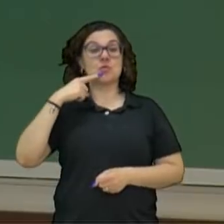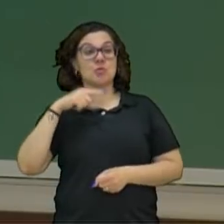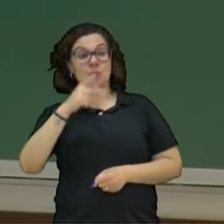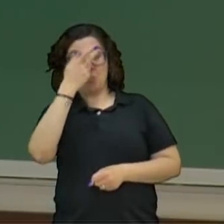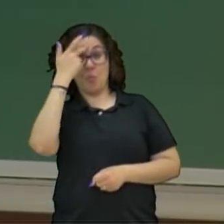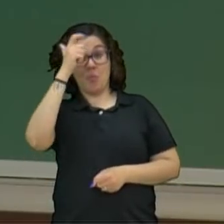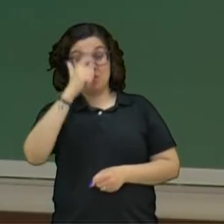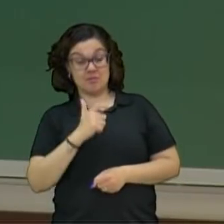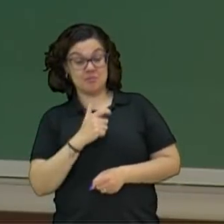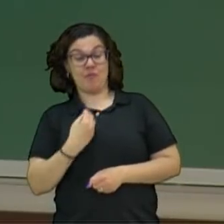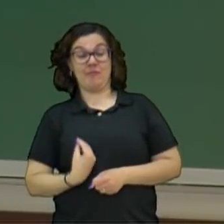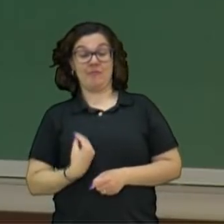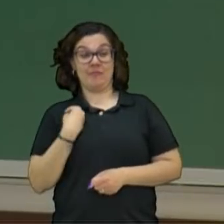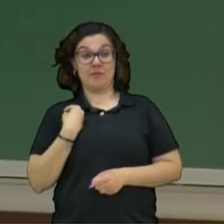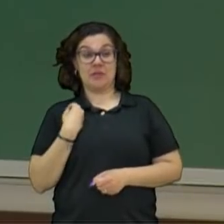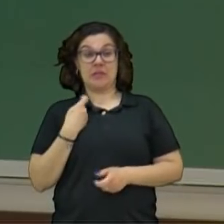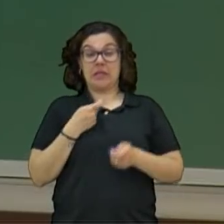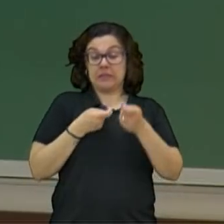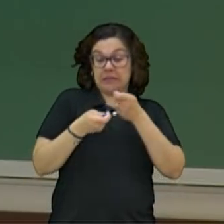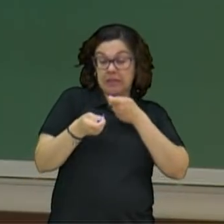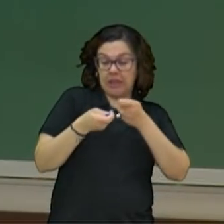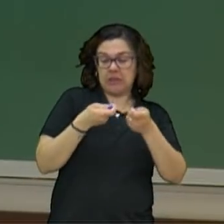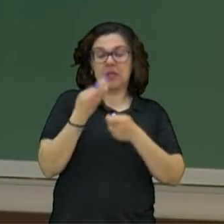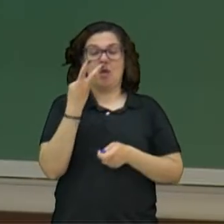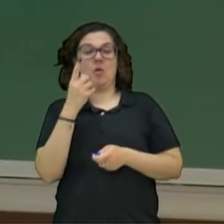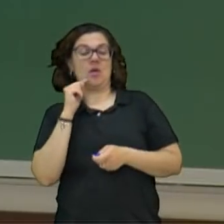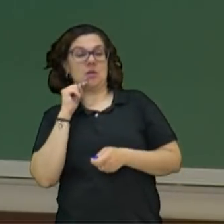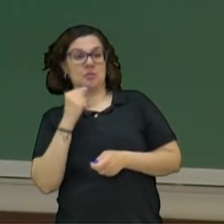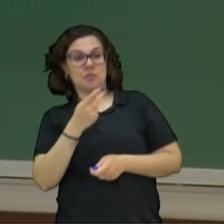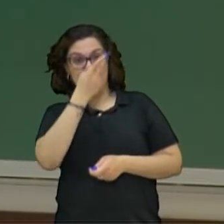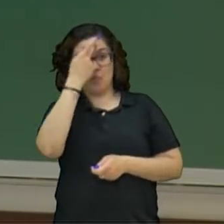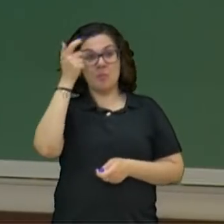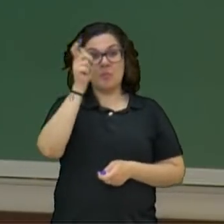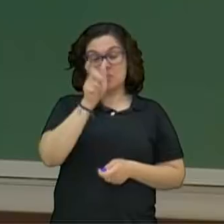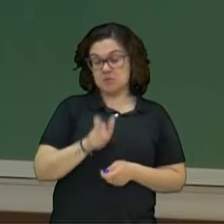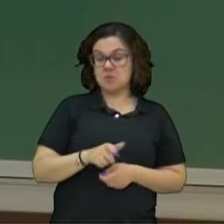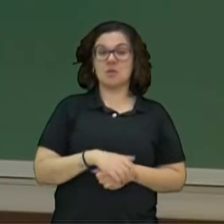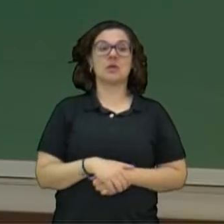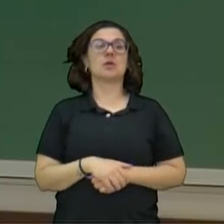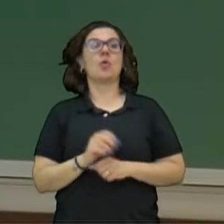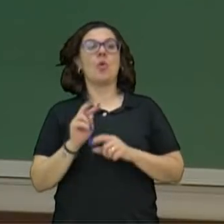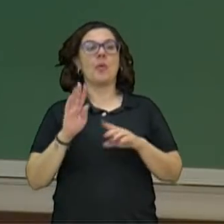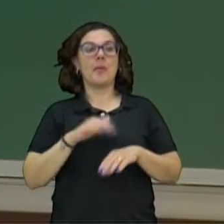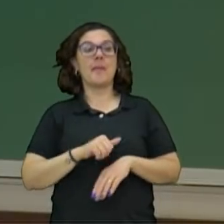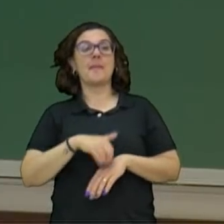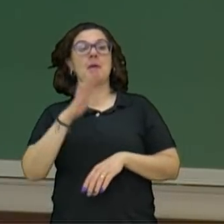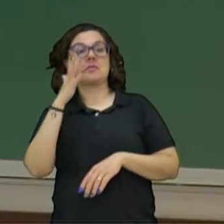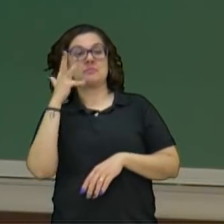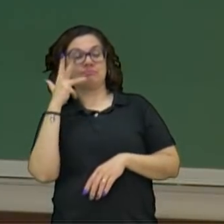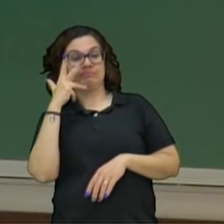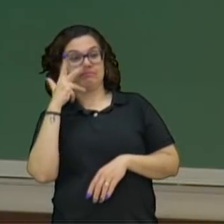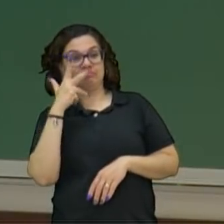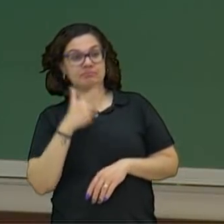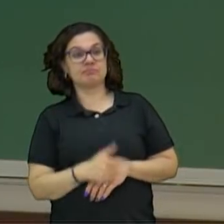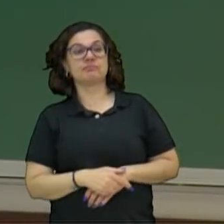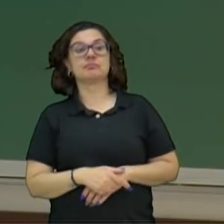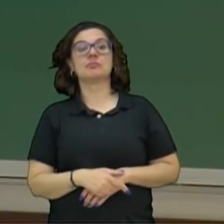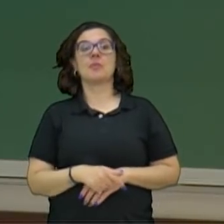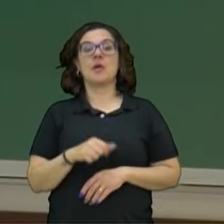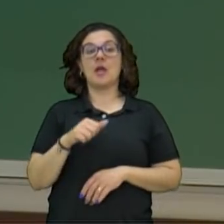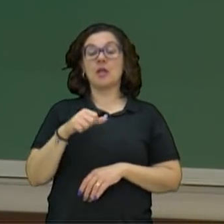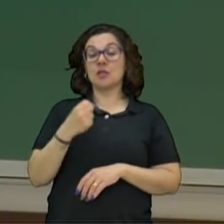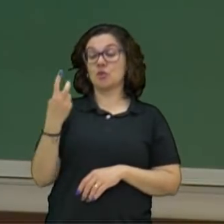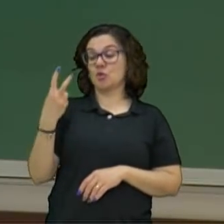4.000 vidas, tratar 4.000 pacientes. Ou, em casos mais graves, quando vai precisar de mais soro,